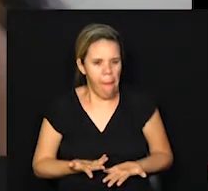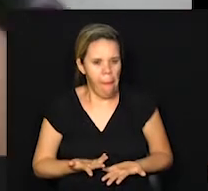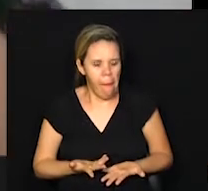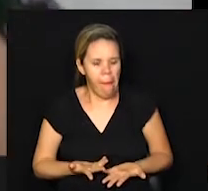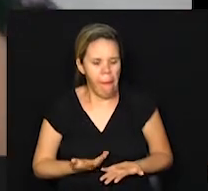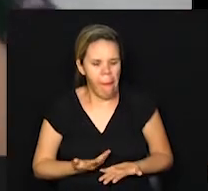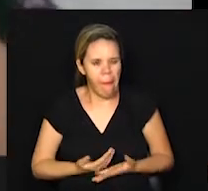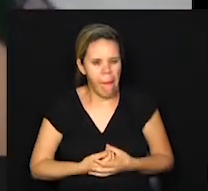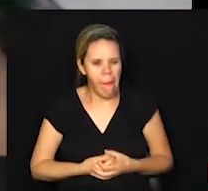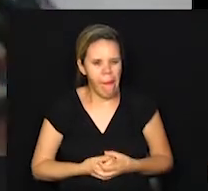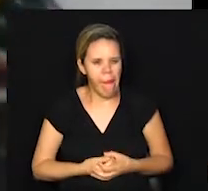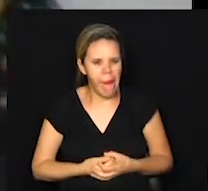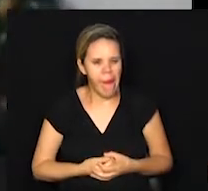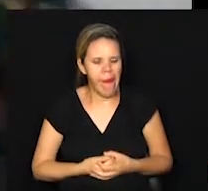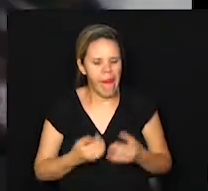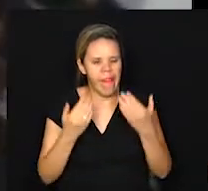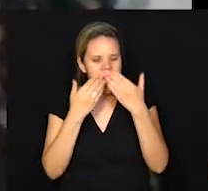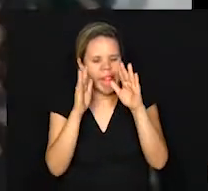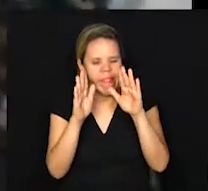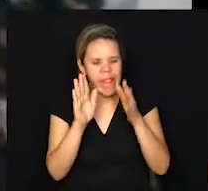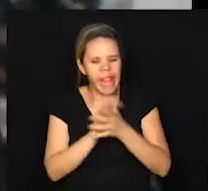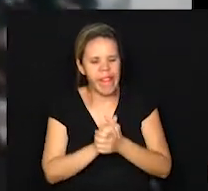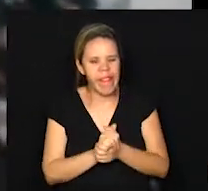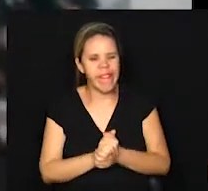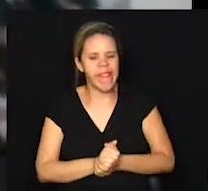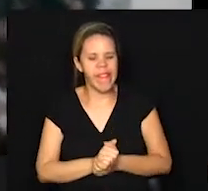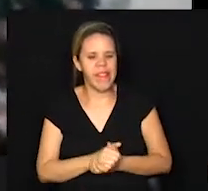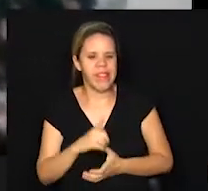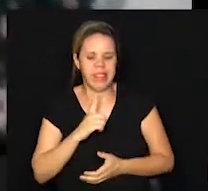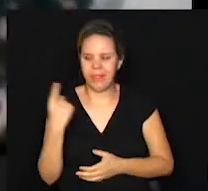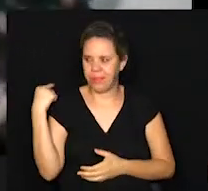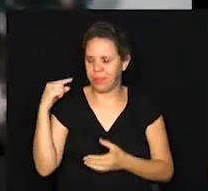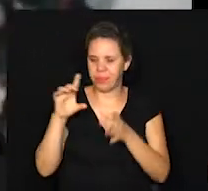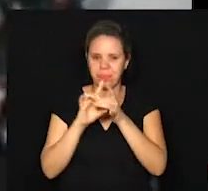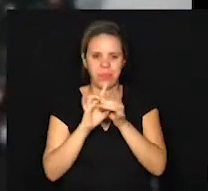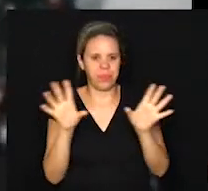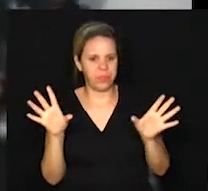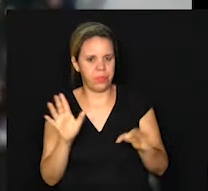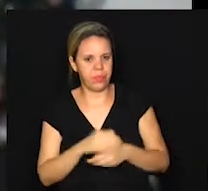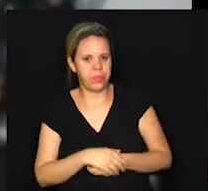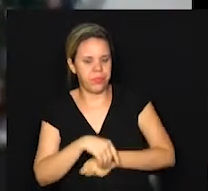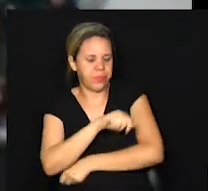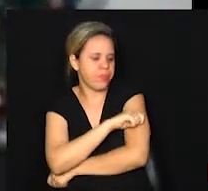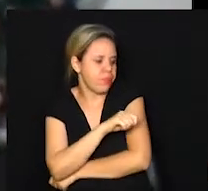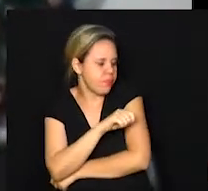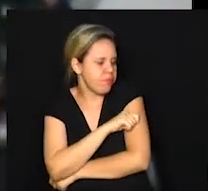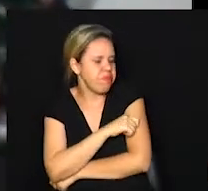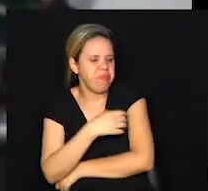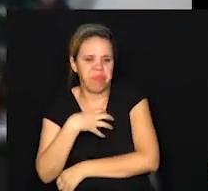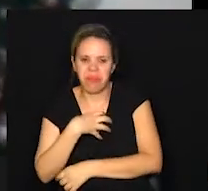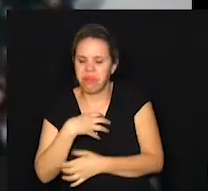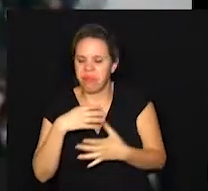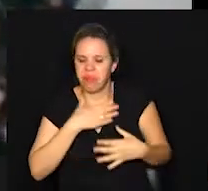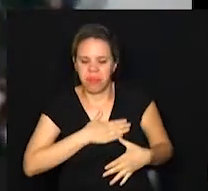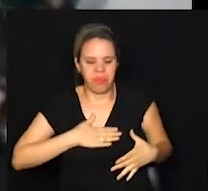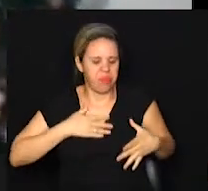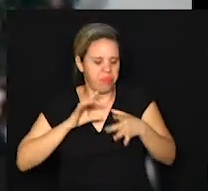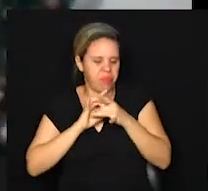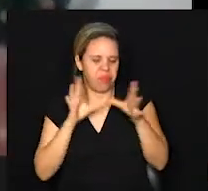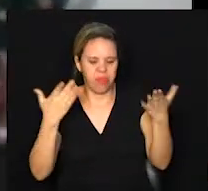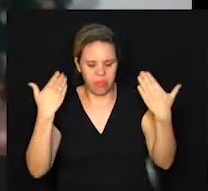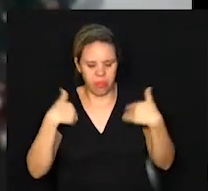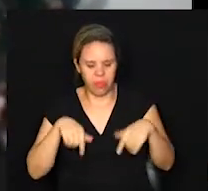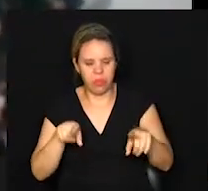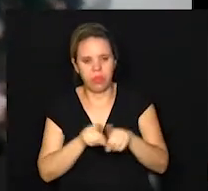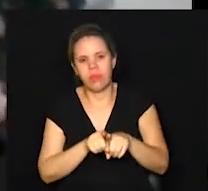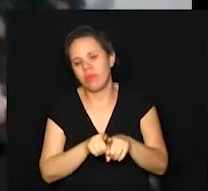mais aberta. Então eu tinha essa liberdade e os alunos se sentiam em liberdade comigo, ao ponto